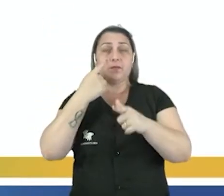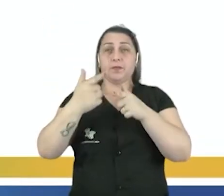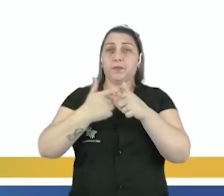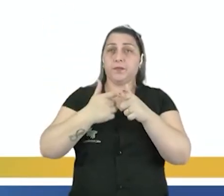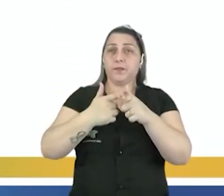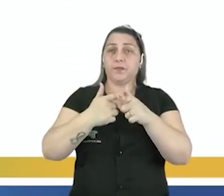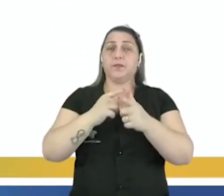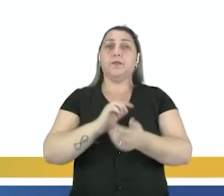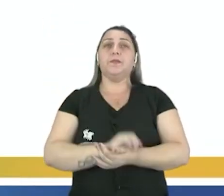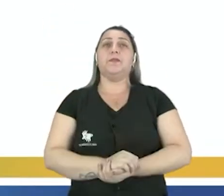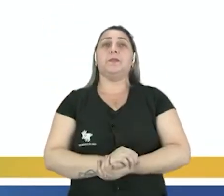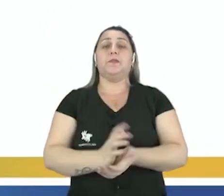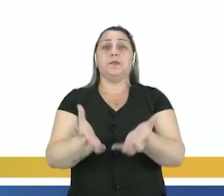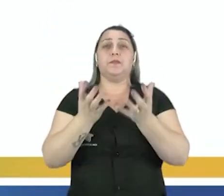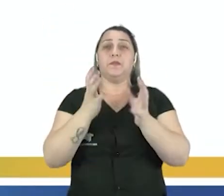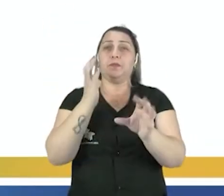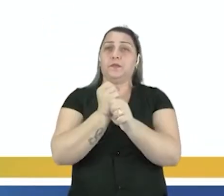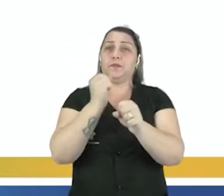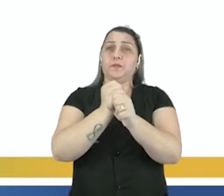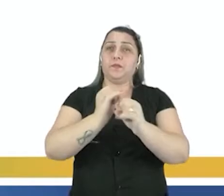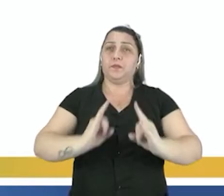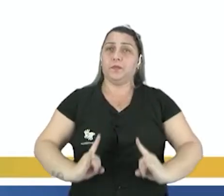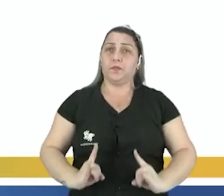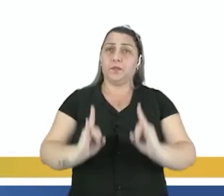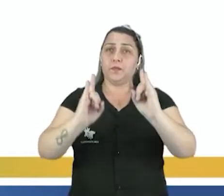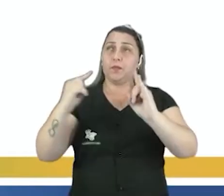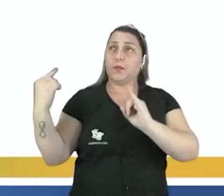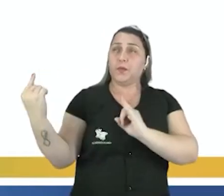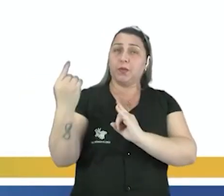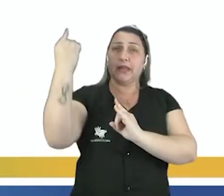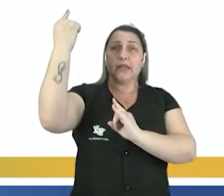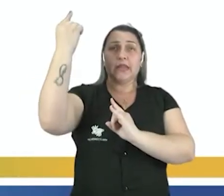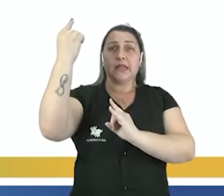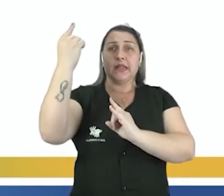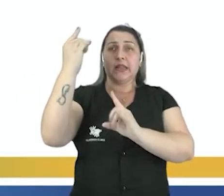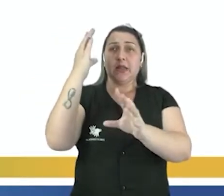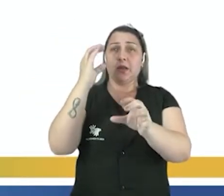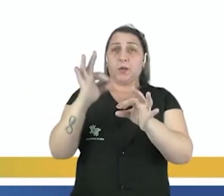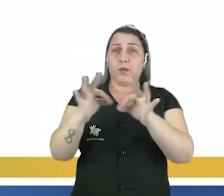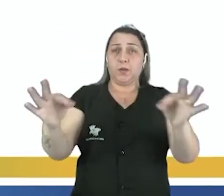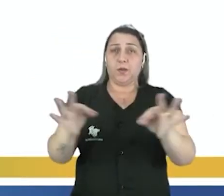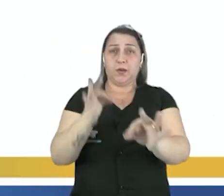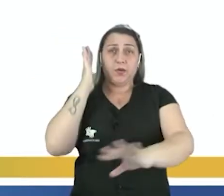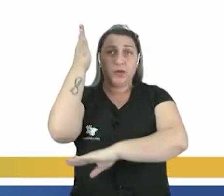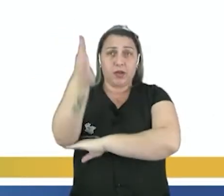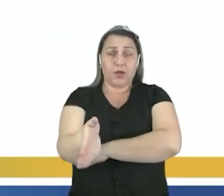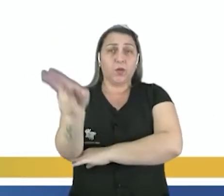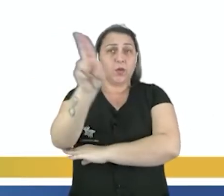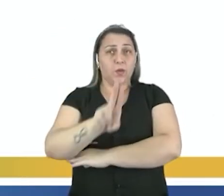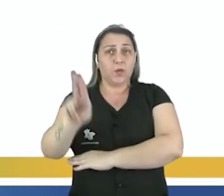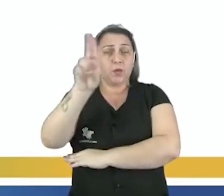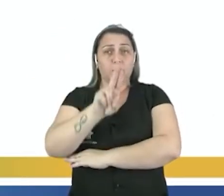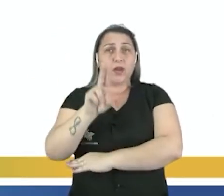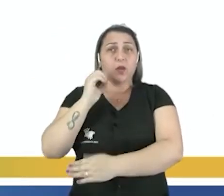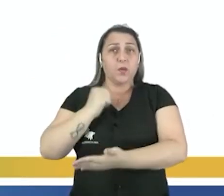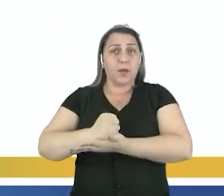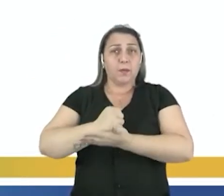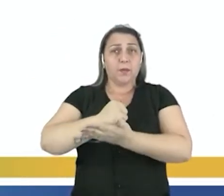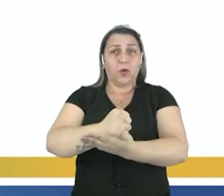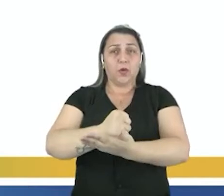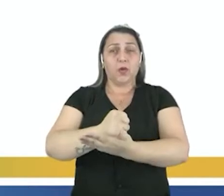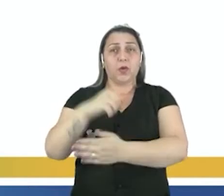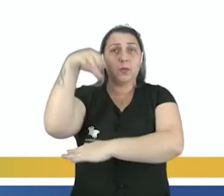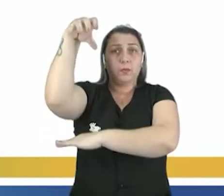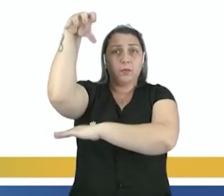problema. Eu quero calcular a altura de um prédio sem medir essa altura diretamente, utilizando como auxílio